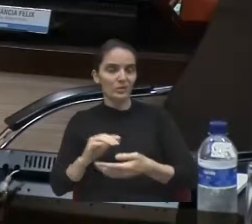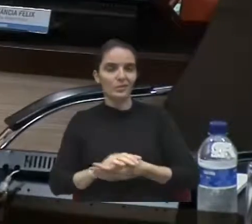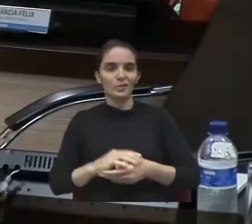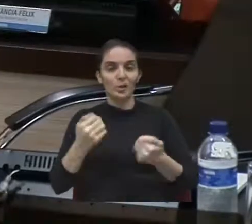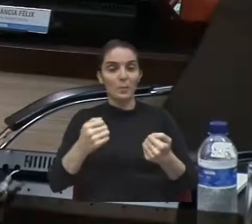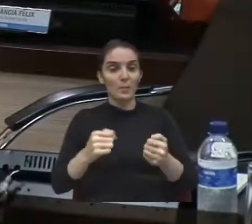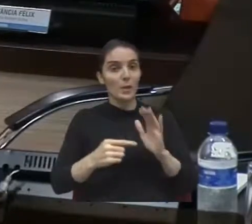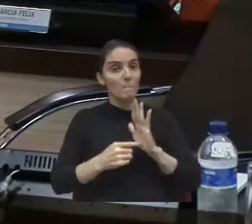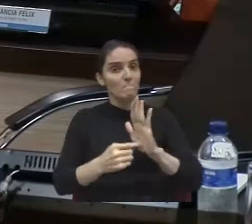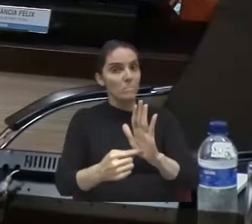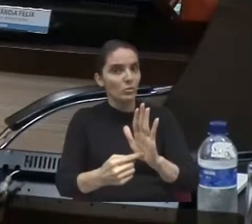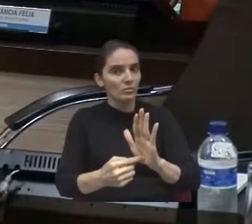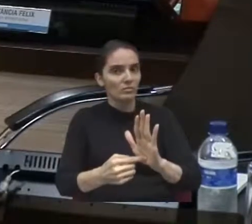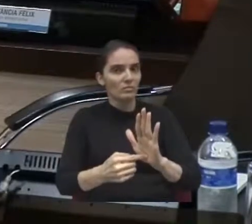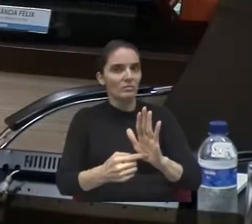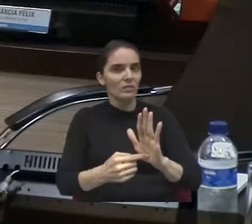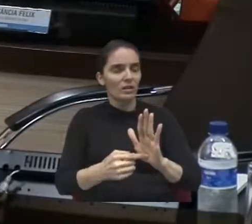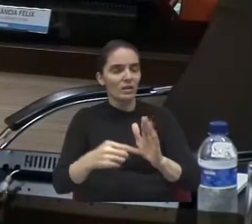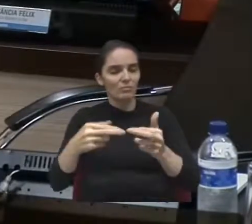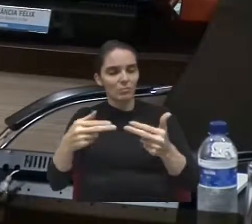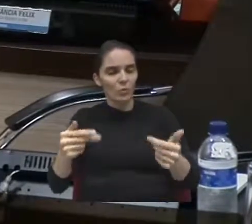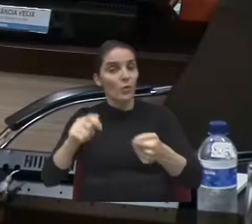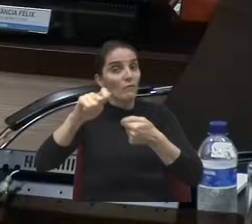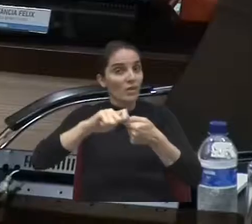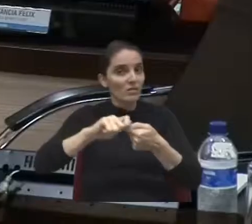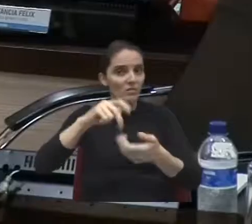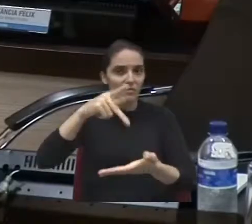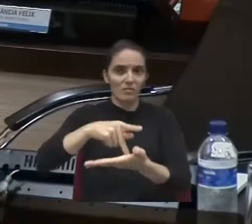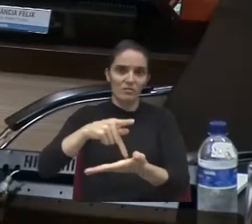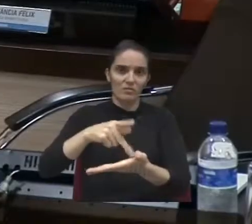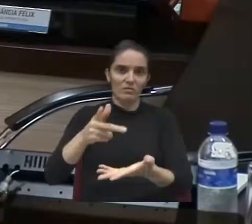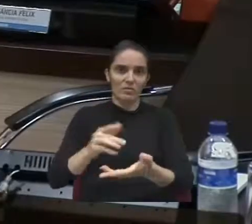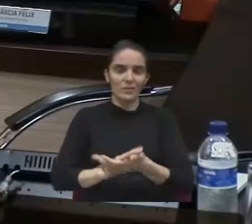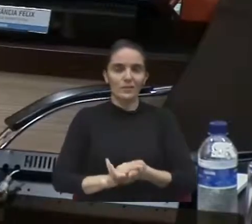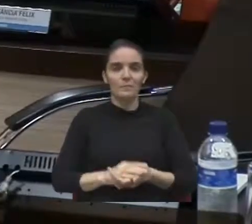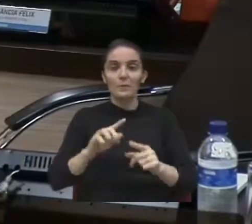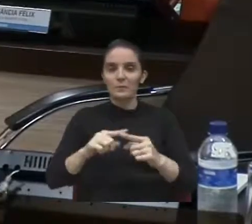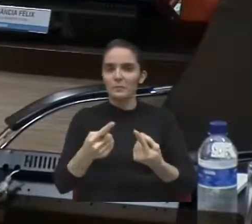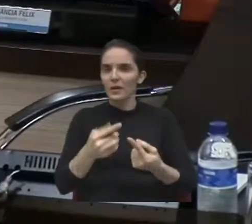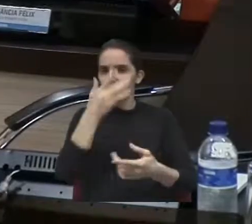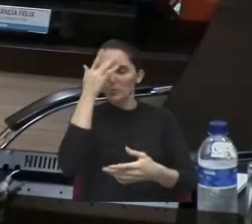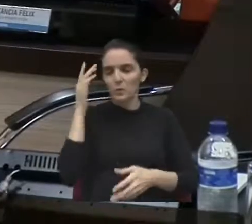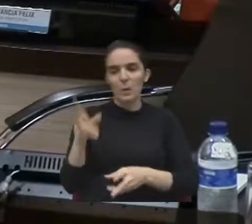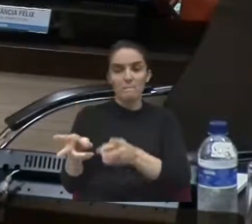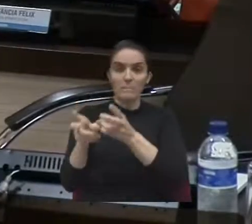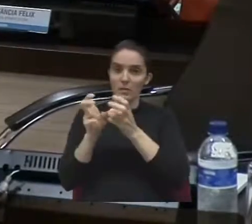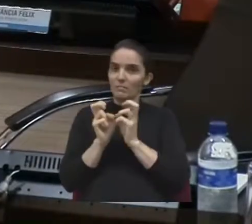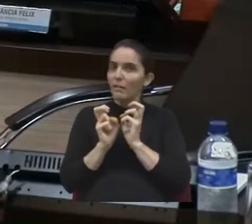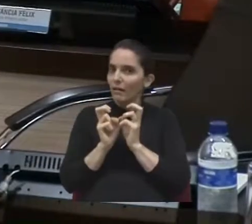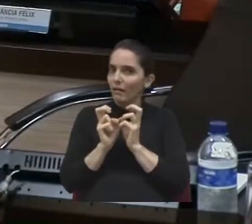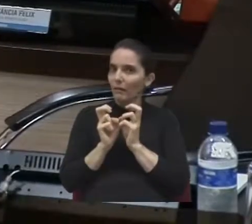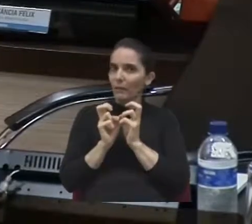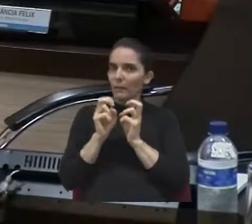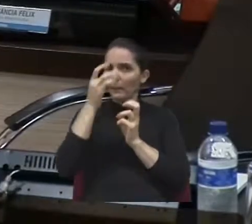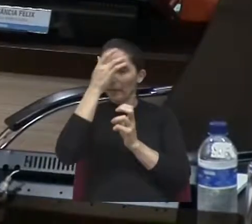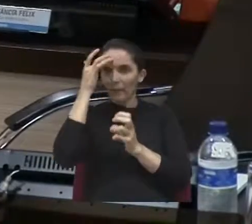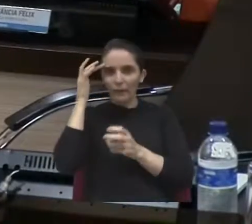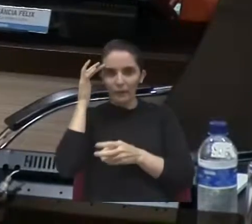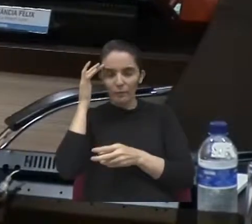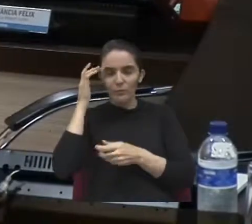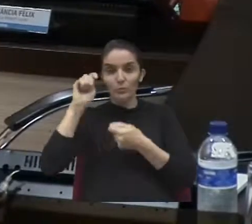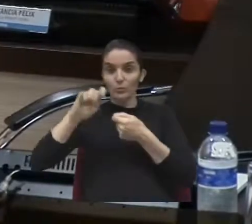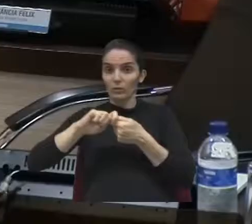se perdendo. E quando nós percebemos que uma pessoa tem uma bandeira e arca com os próprios recursos,